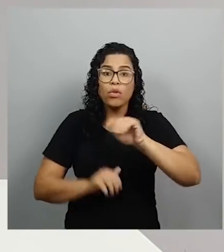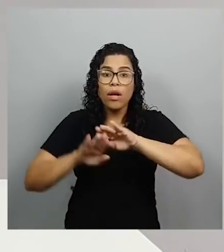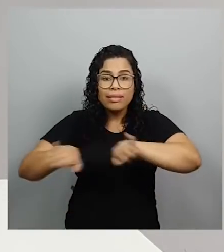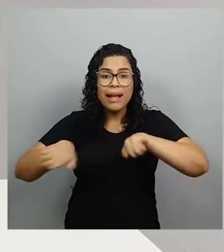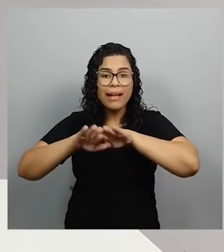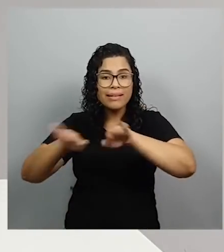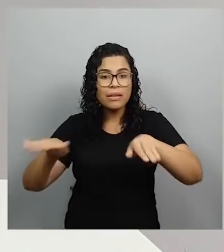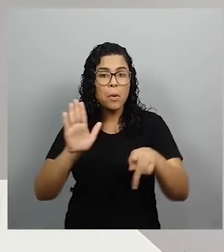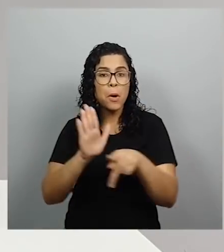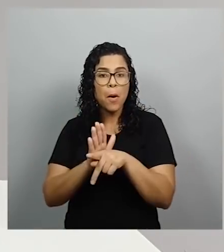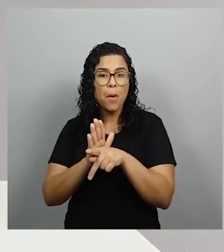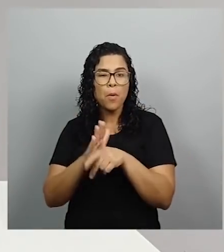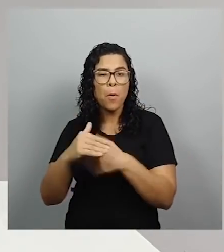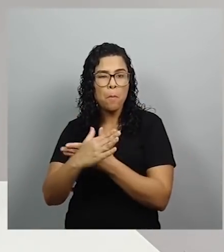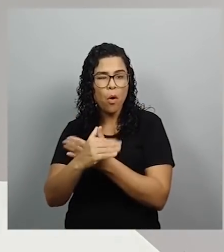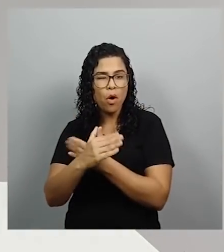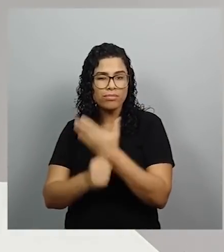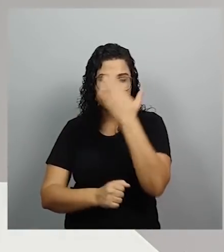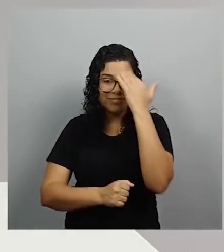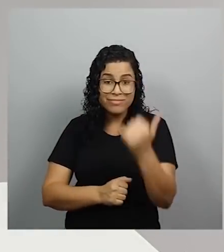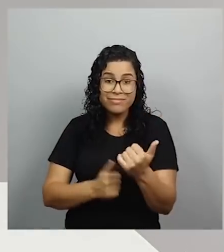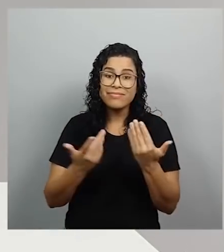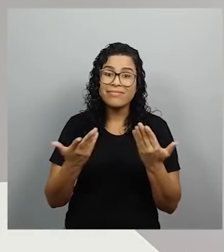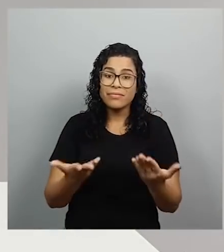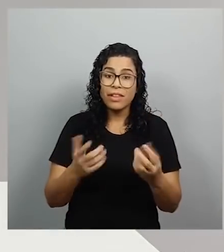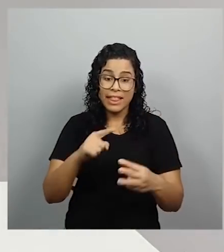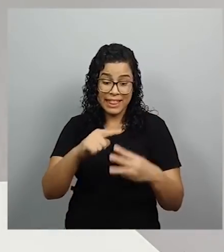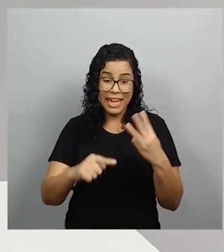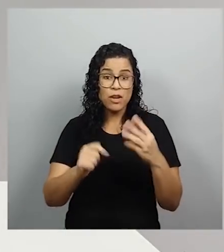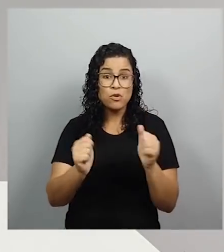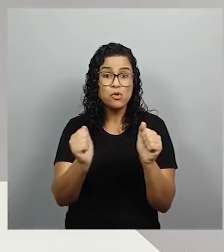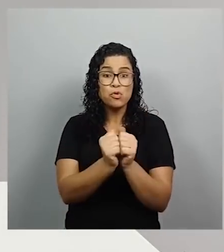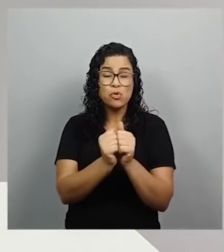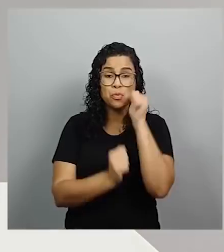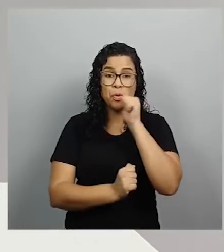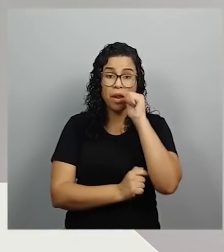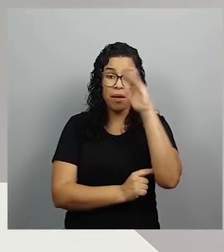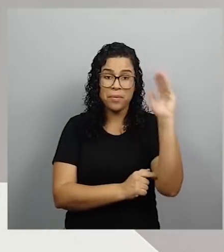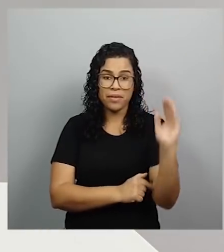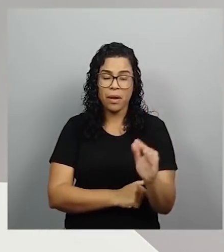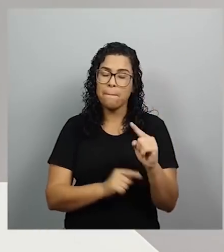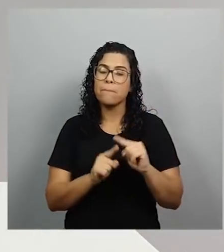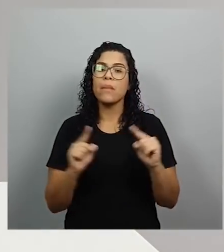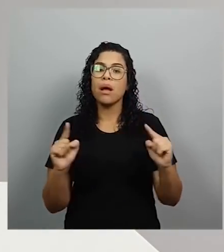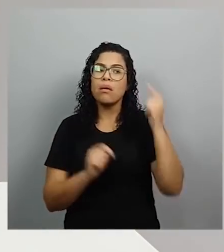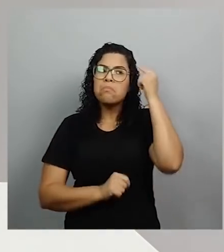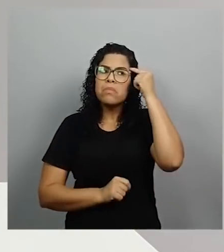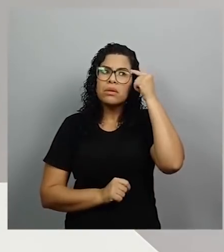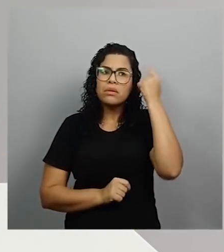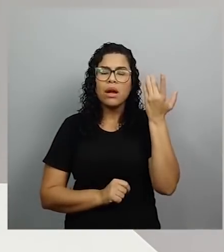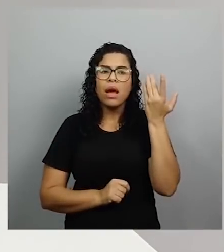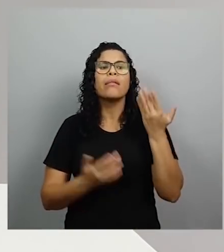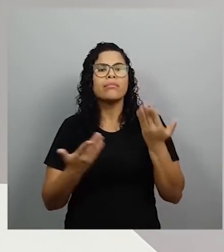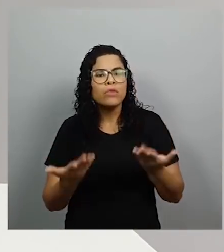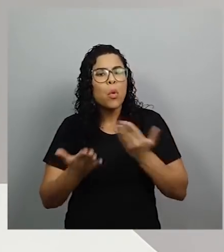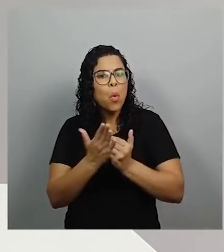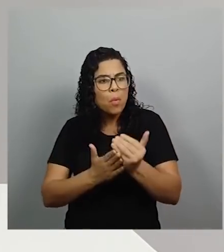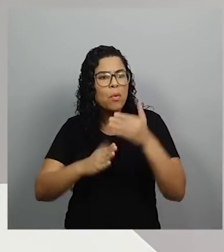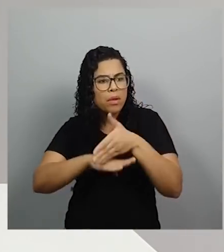foi acompanhada por outras três atletas brasileiras. Entretanto, não se engane pensando que a partir desse